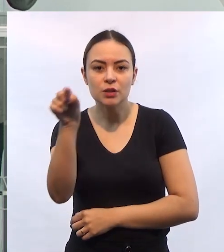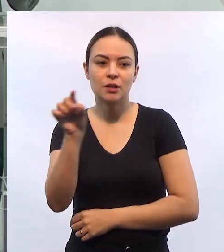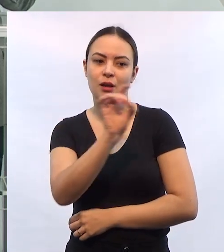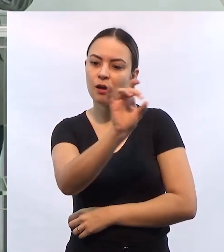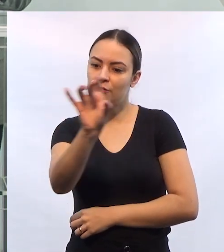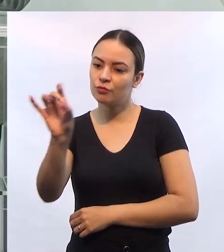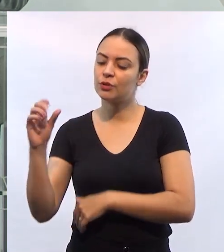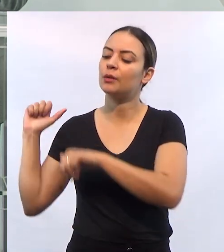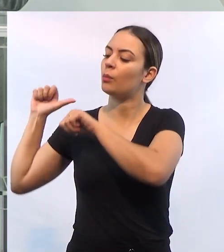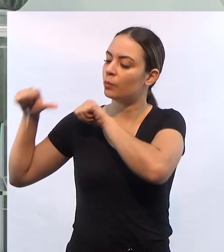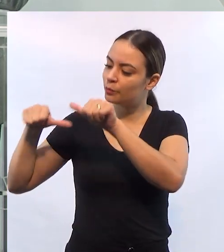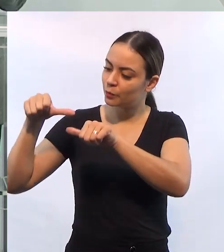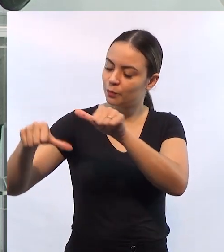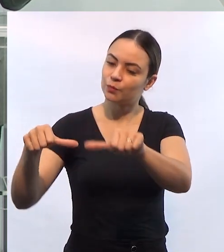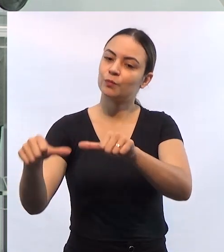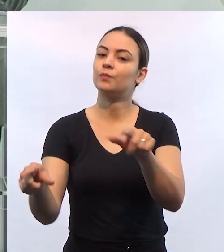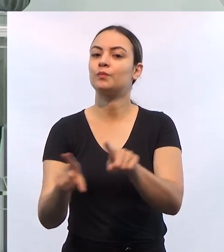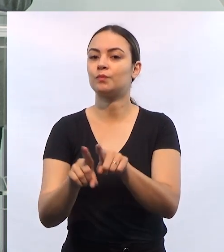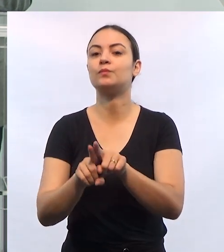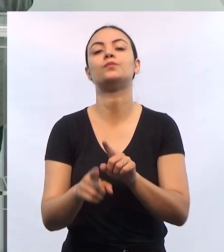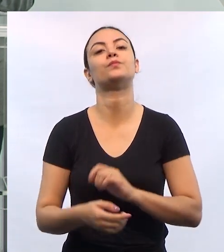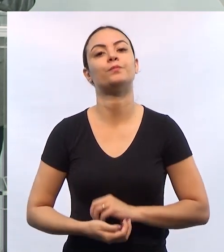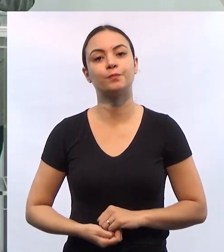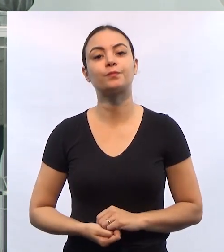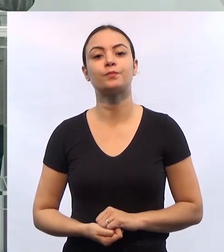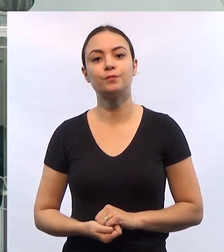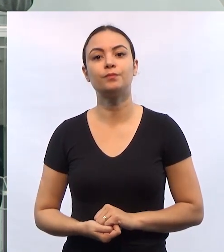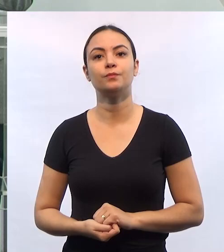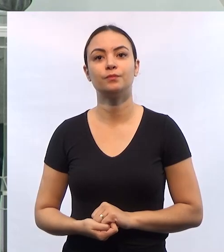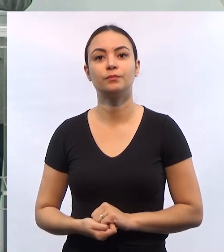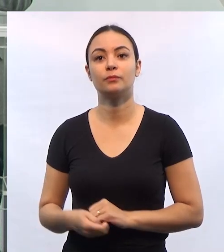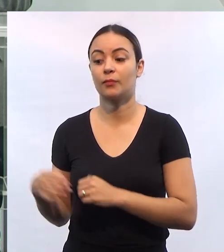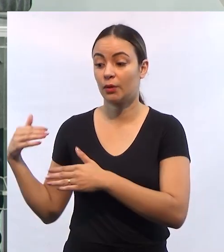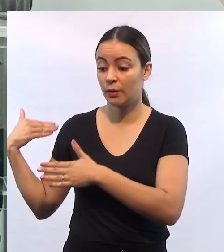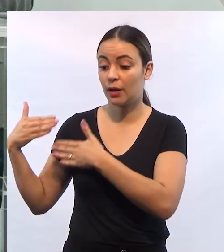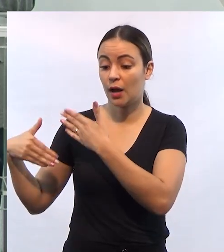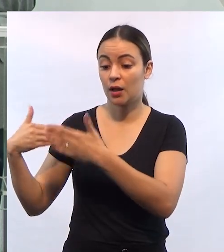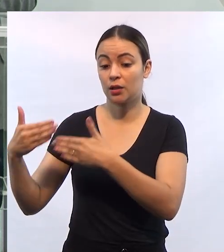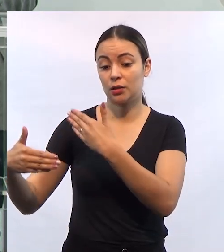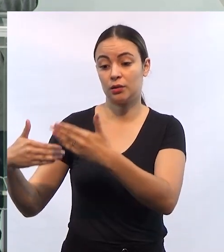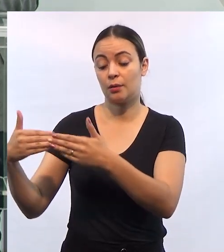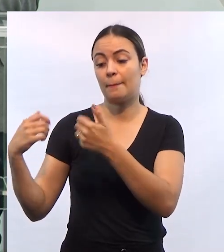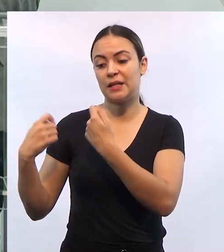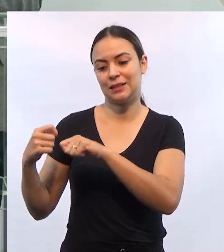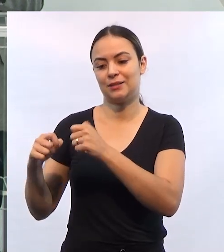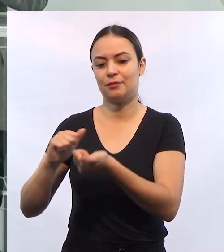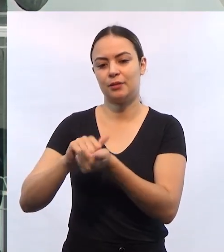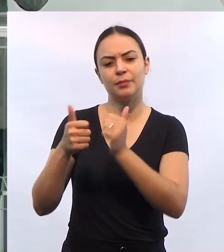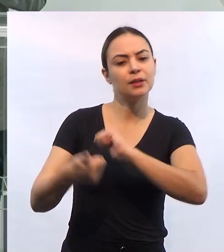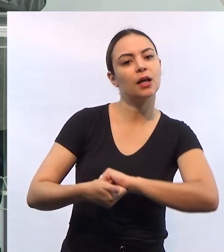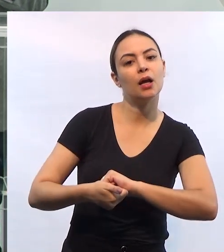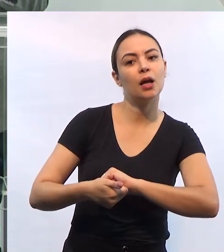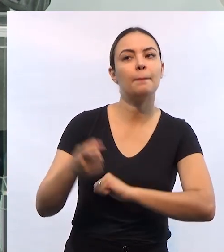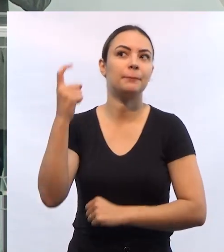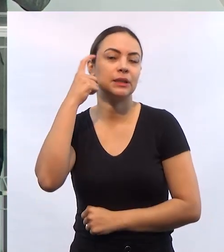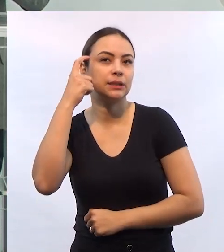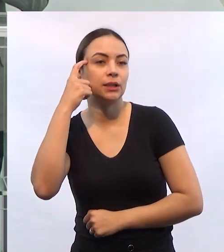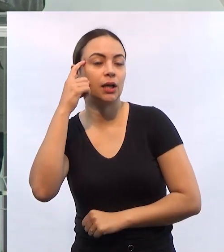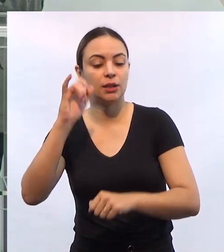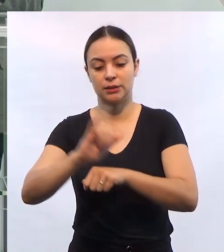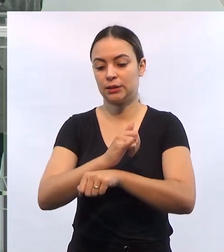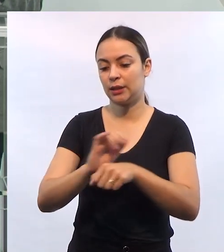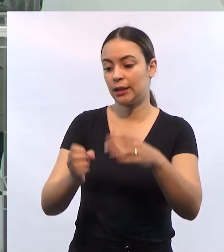um desses que eu falei, e são os poucos ainda, eles vão seguindo conforme a necessidade do consumidor,